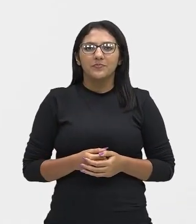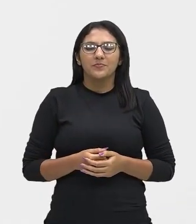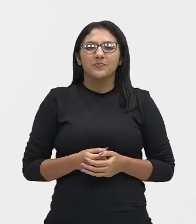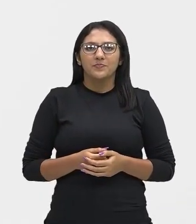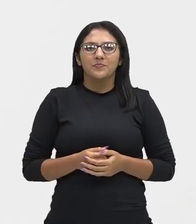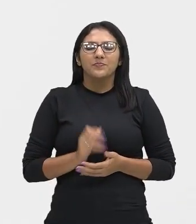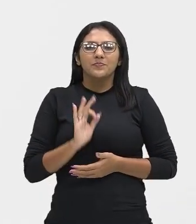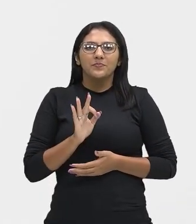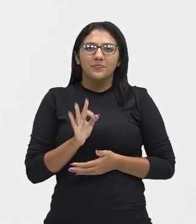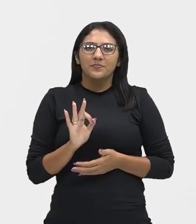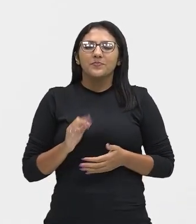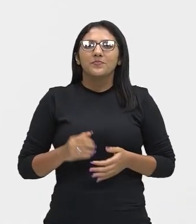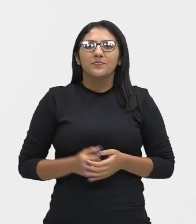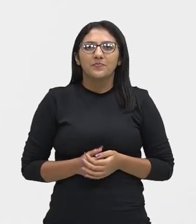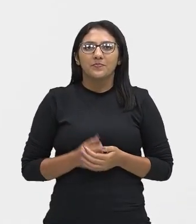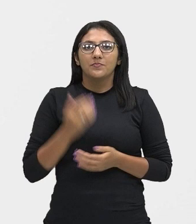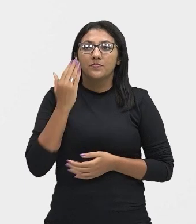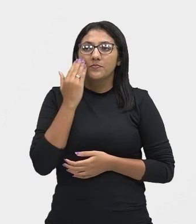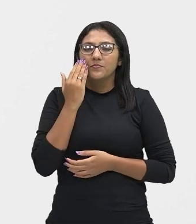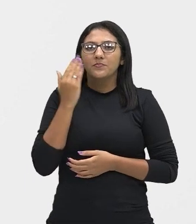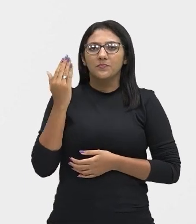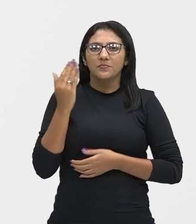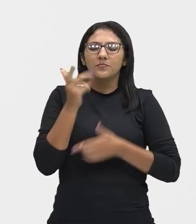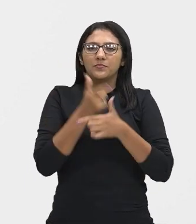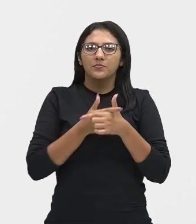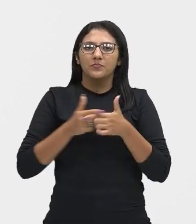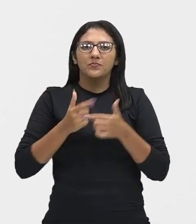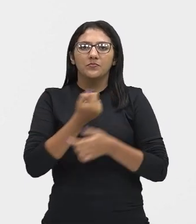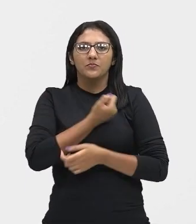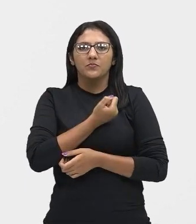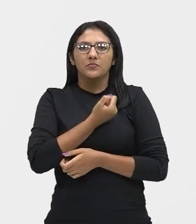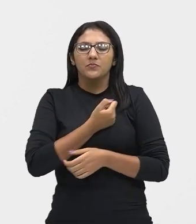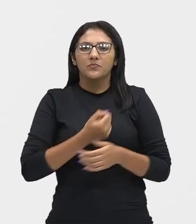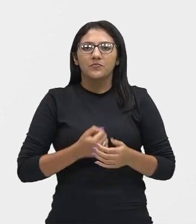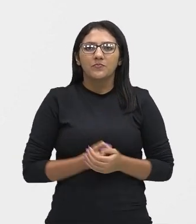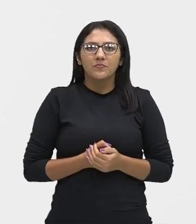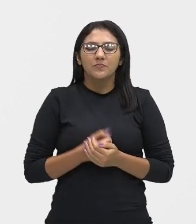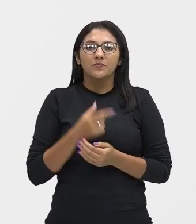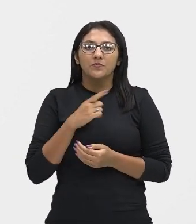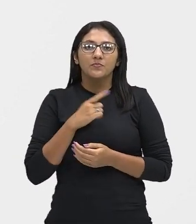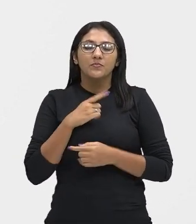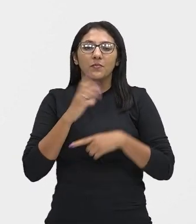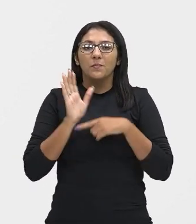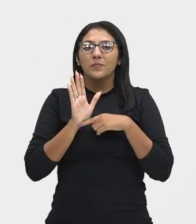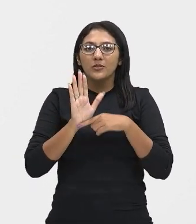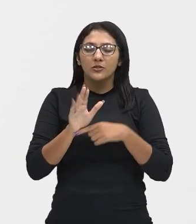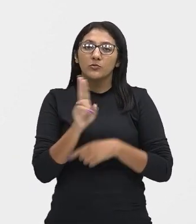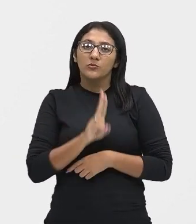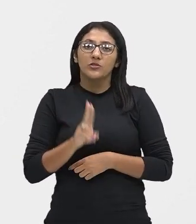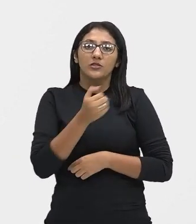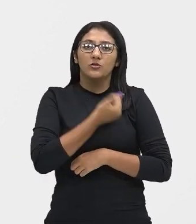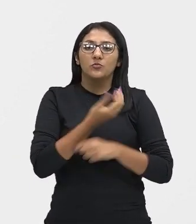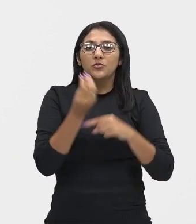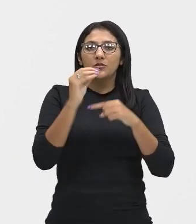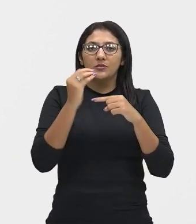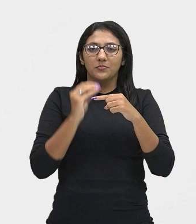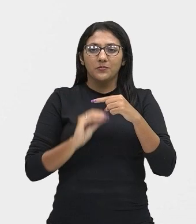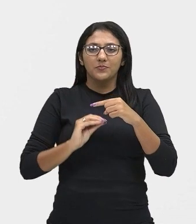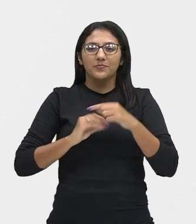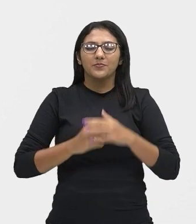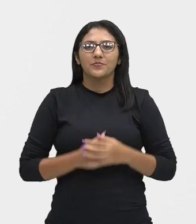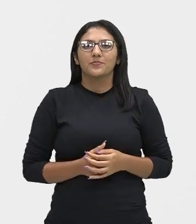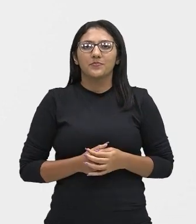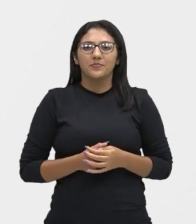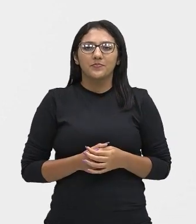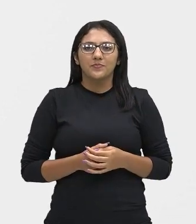Muito bem, alunos. Temos aqui divisão de números racionais representados na forma de fração.